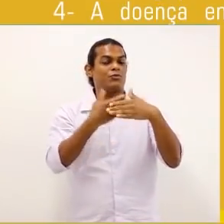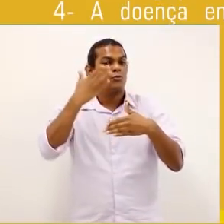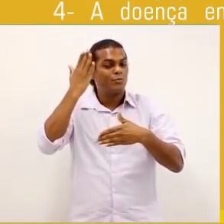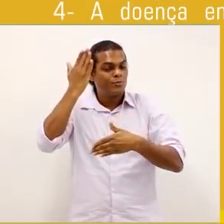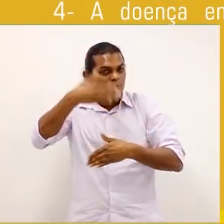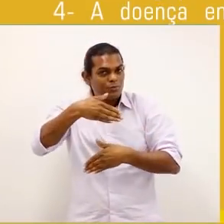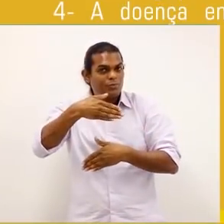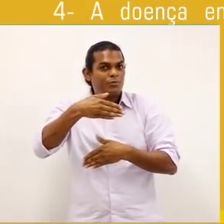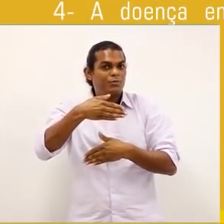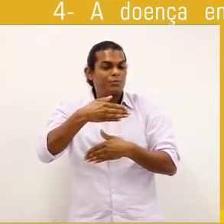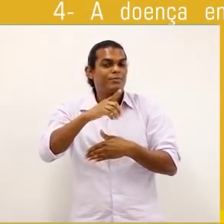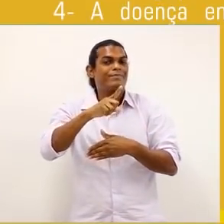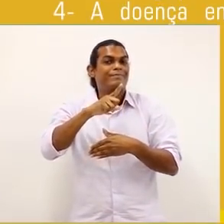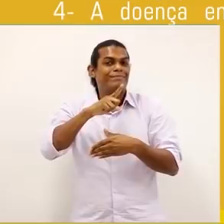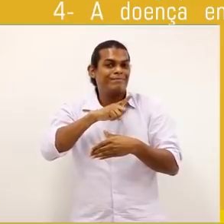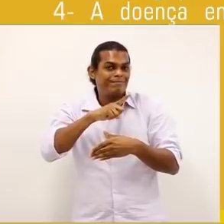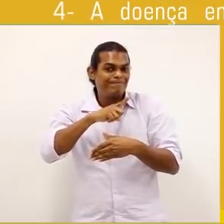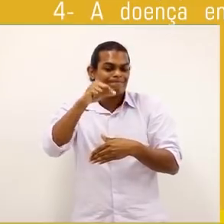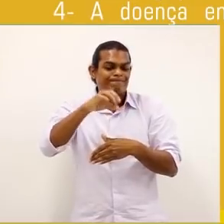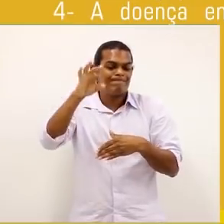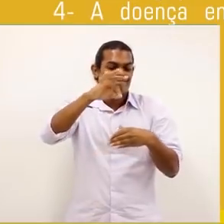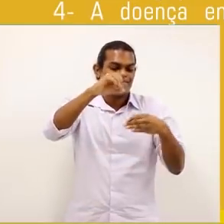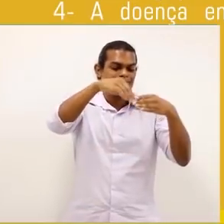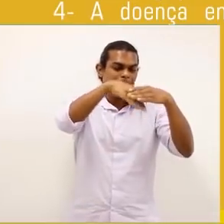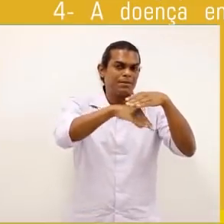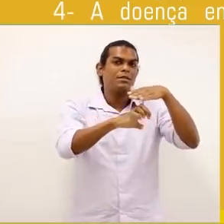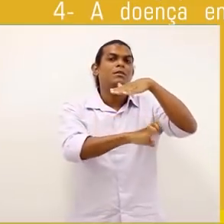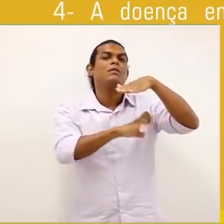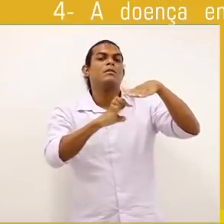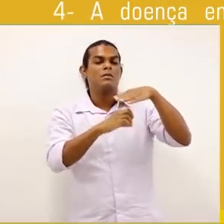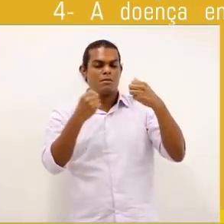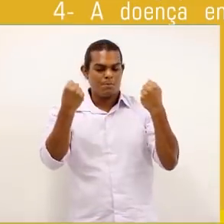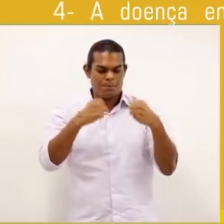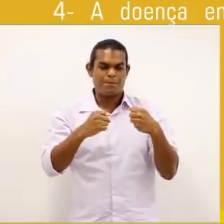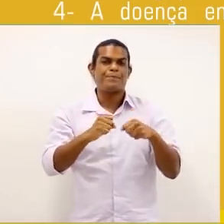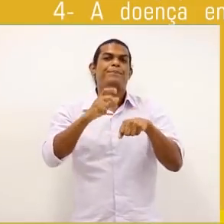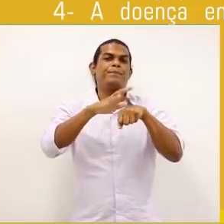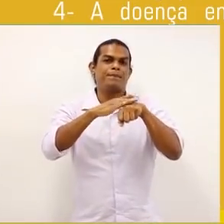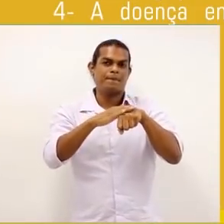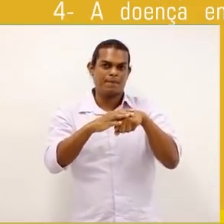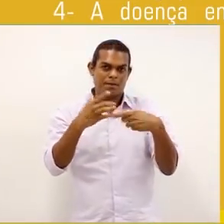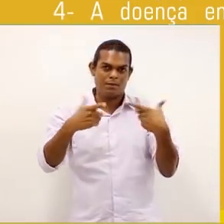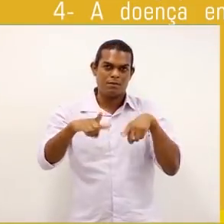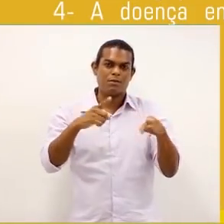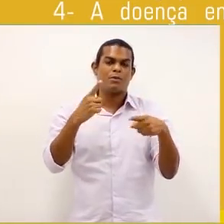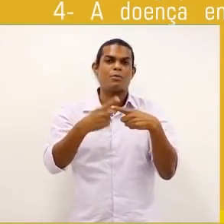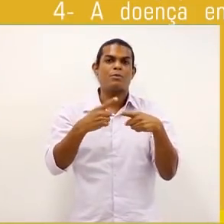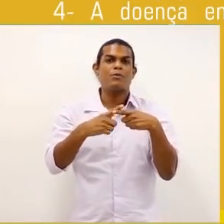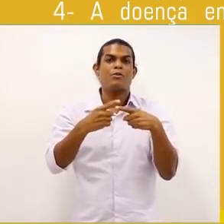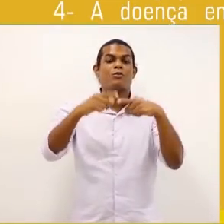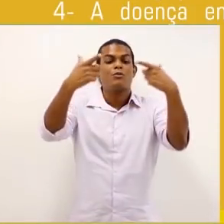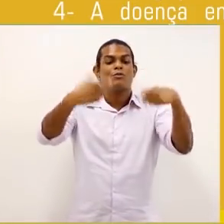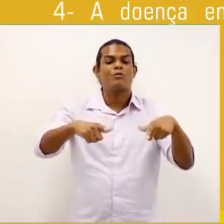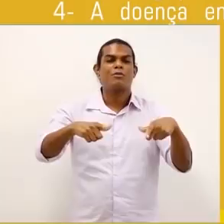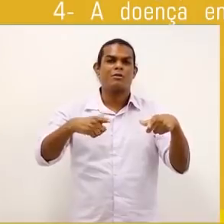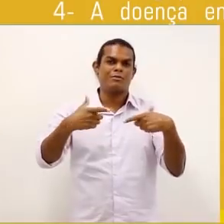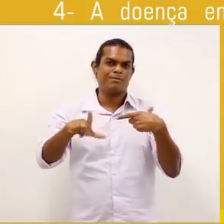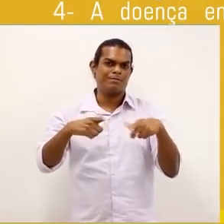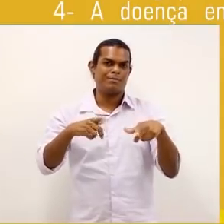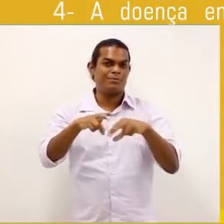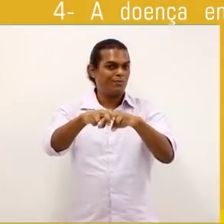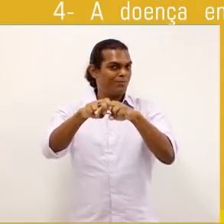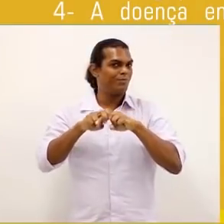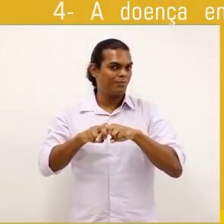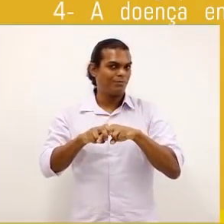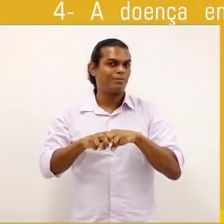ali dentro, e ele vier contrair, aí sim pode ser uma doença do trabalho, porque foi as condições de trabalho que favoreceu. Só